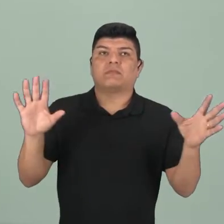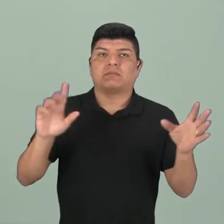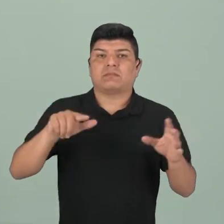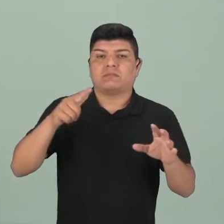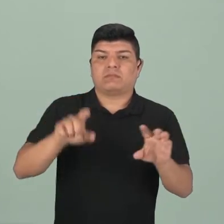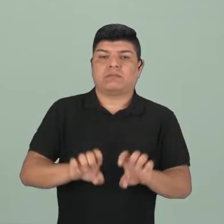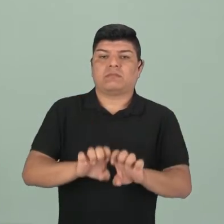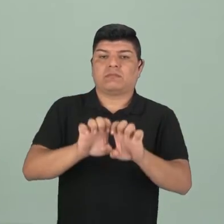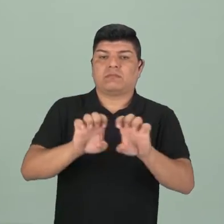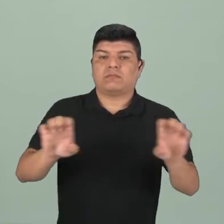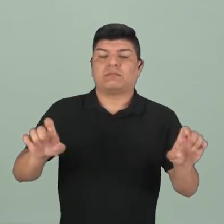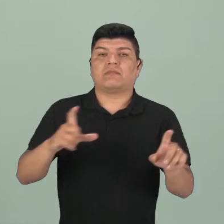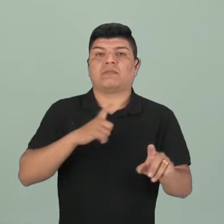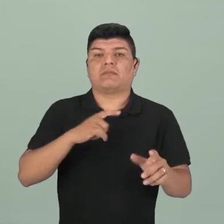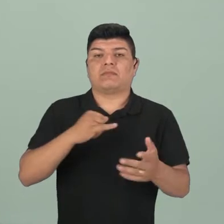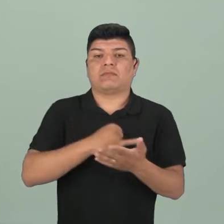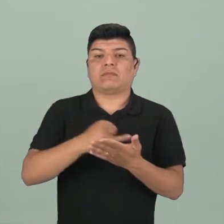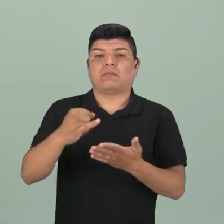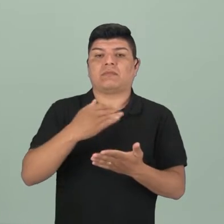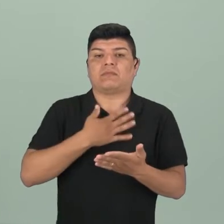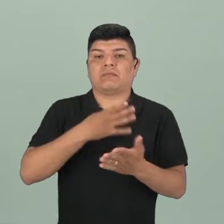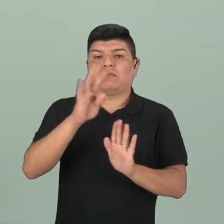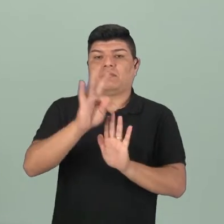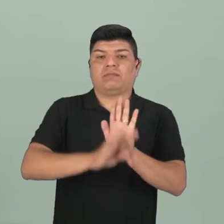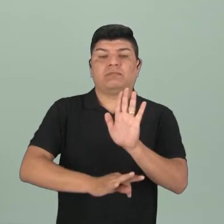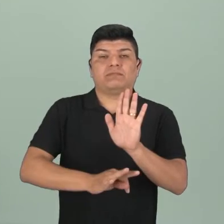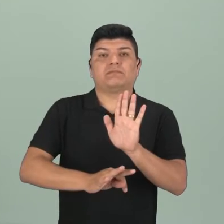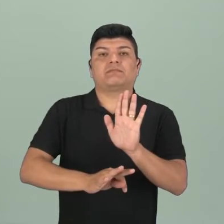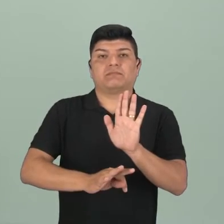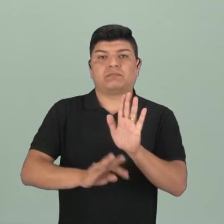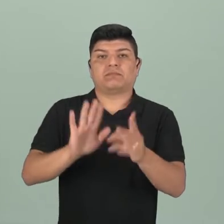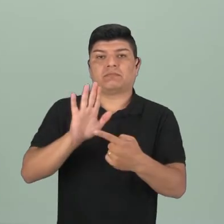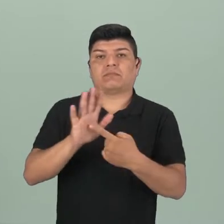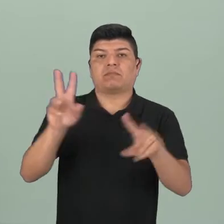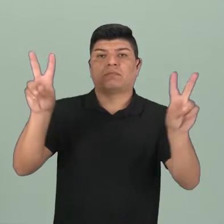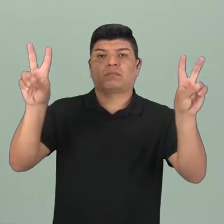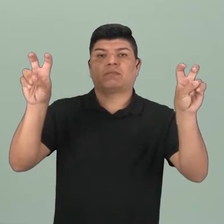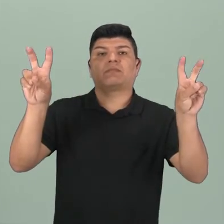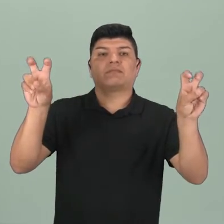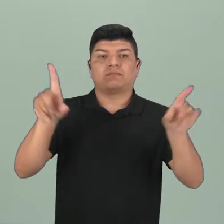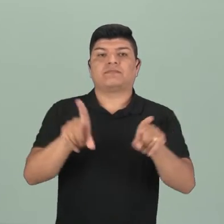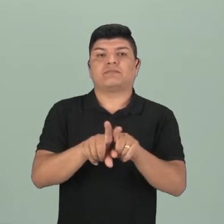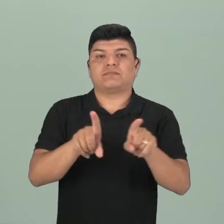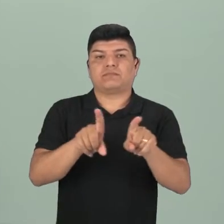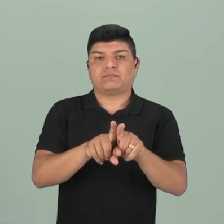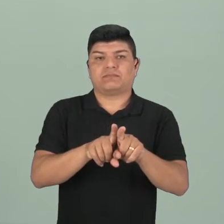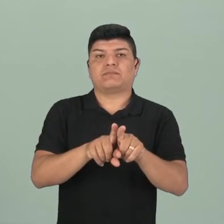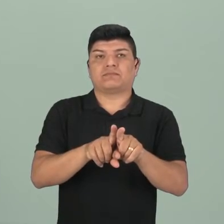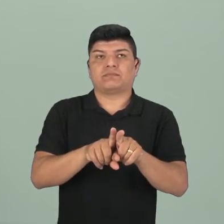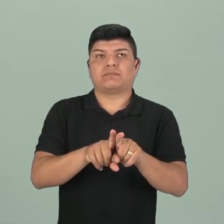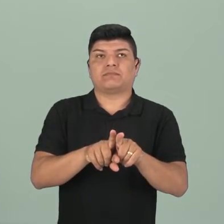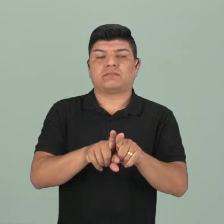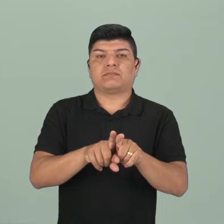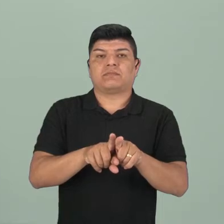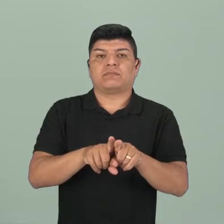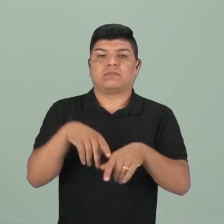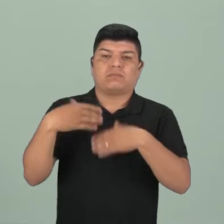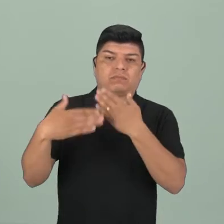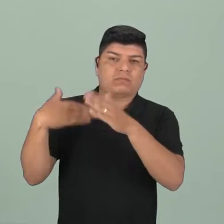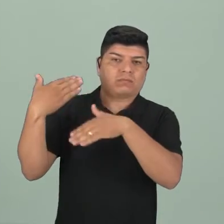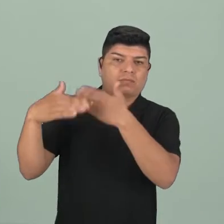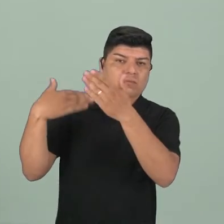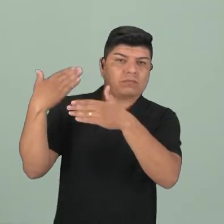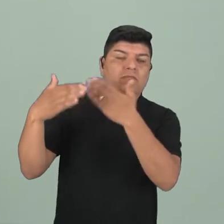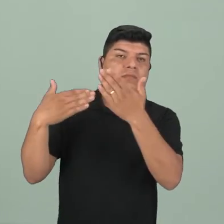tá? Então, o que é a introdução? É o meu início, né, do texto ali. Apresenta o tema, né? O assunto. No